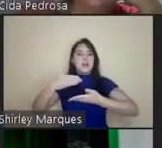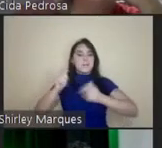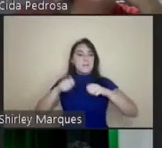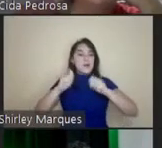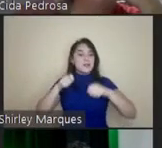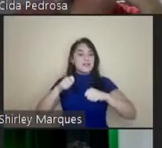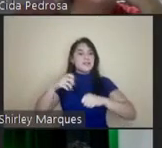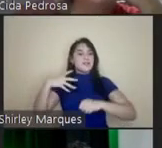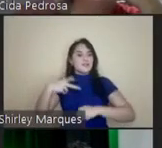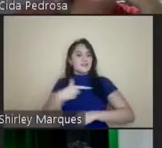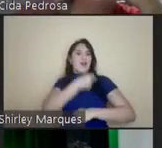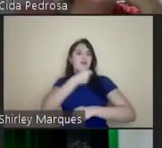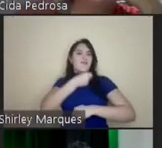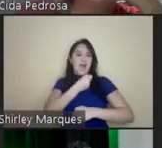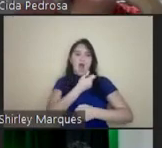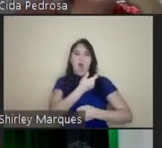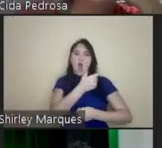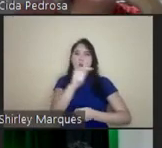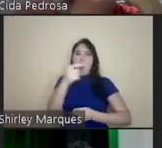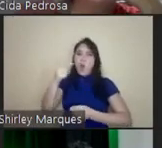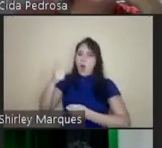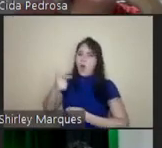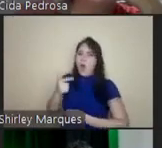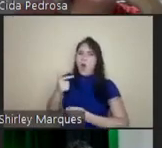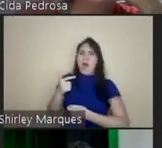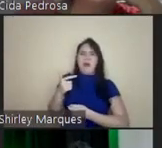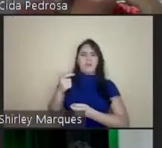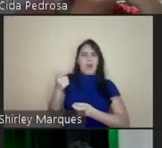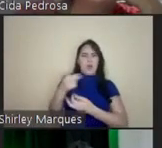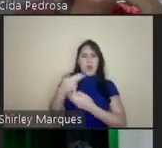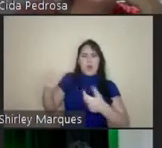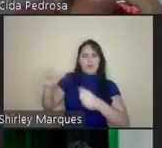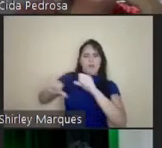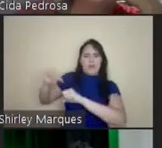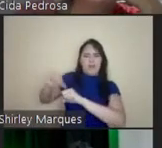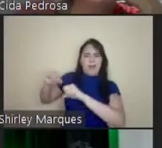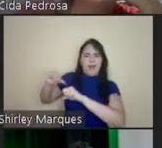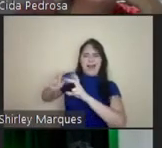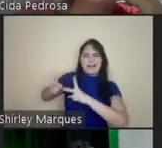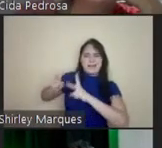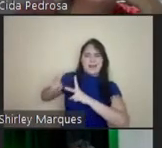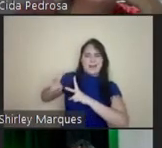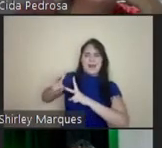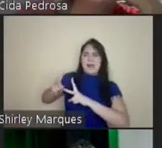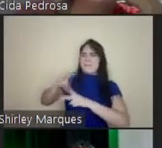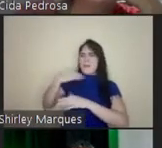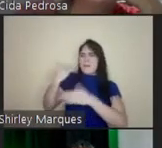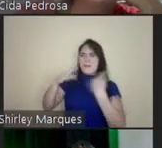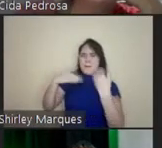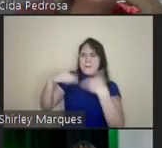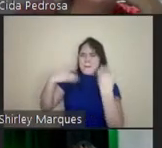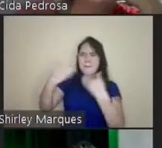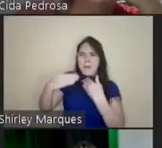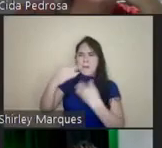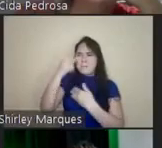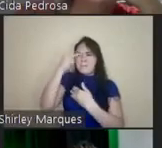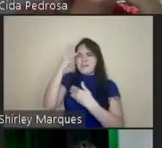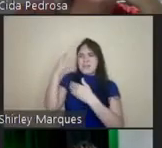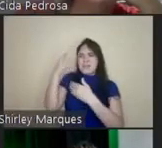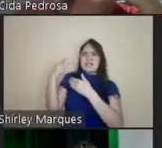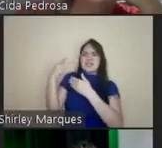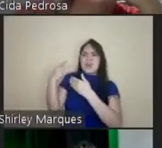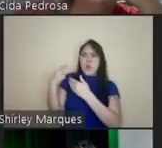tantas desgraças acumuladas que estão vindo todo dia, uma atrás da outra, seja das mortes das pessoas, pessoas próximas, amigos,